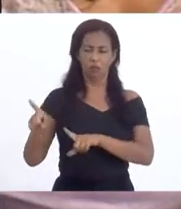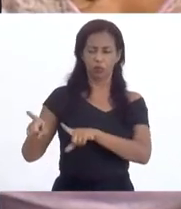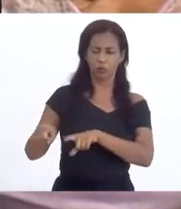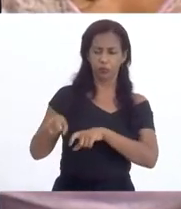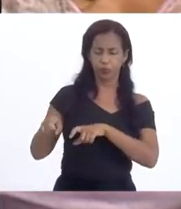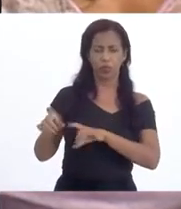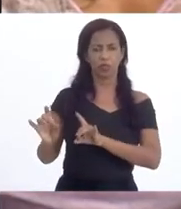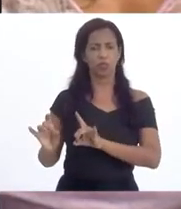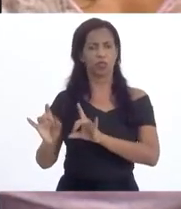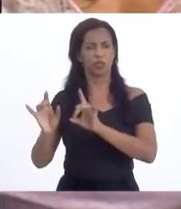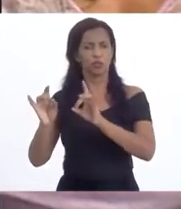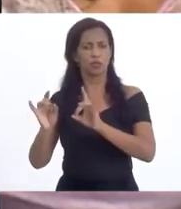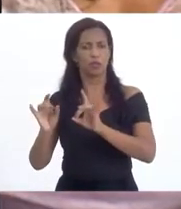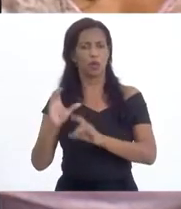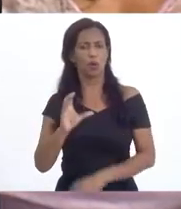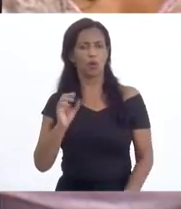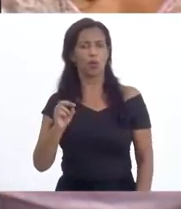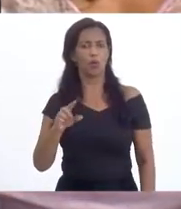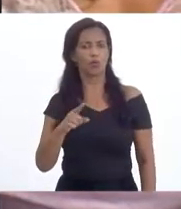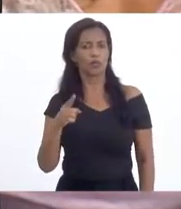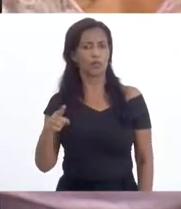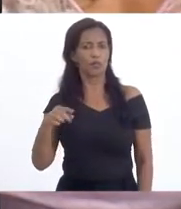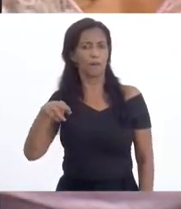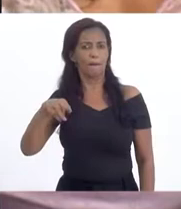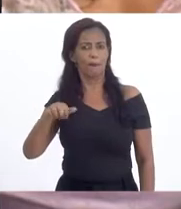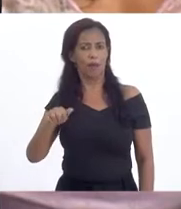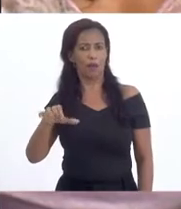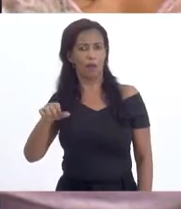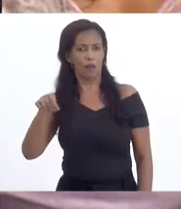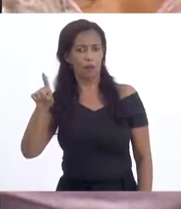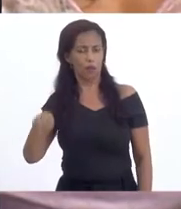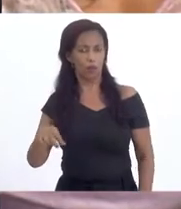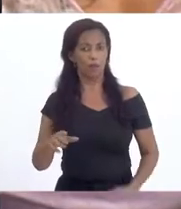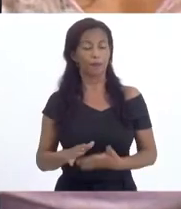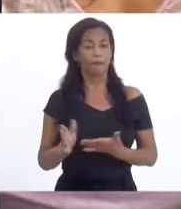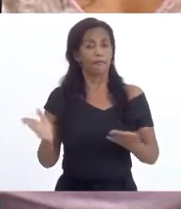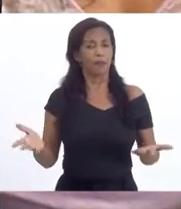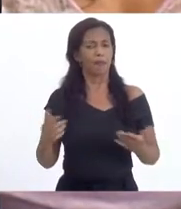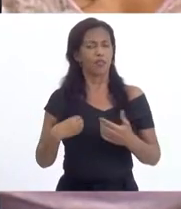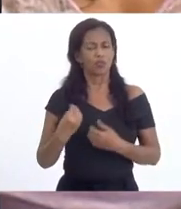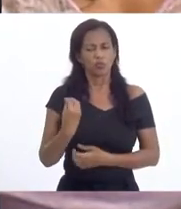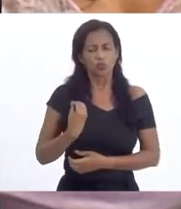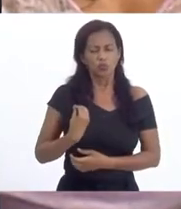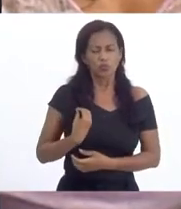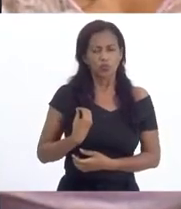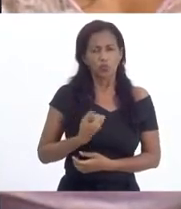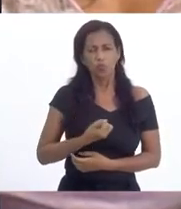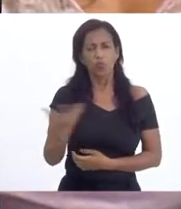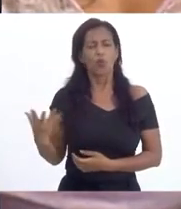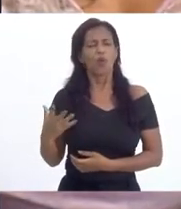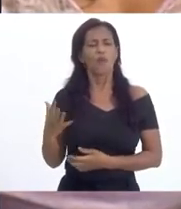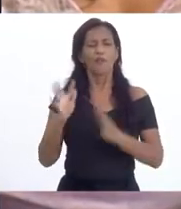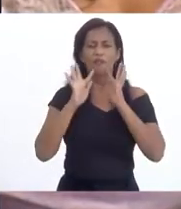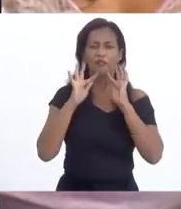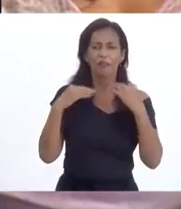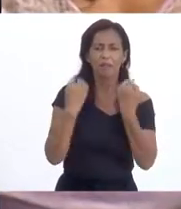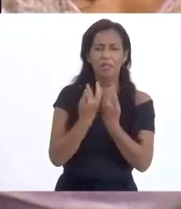especial Conceição de Macabu, mas vejam só, inúmeras famílias, inúmeros produtores